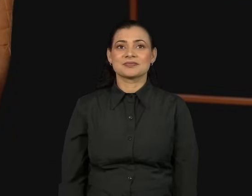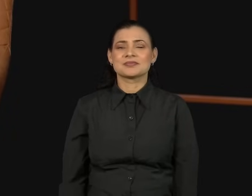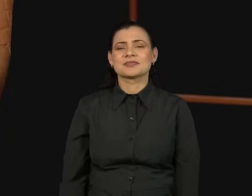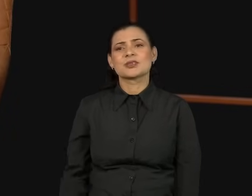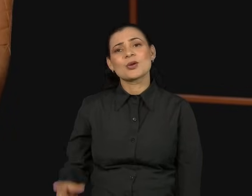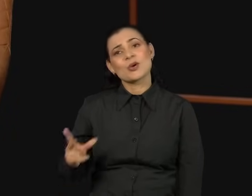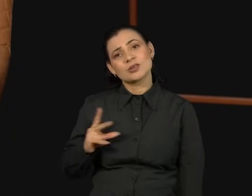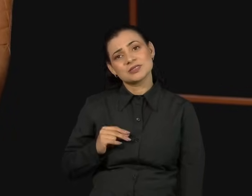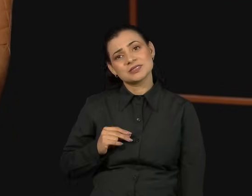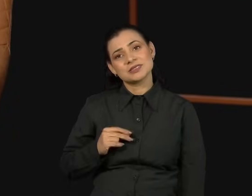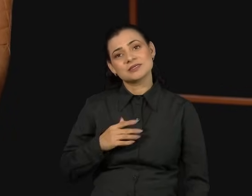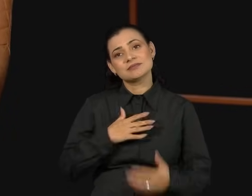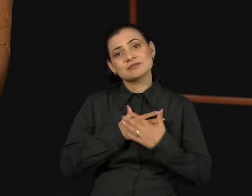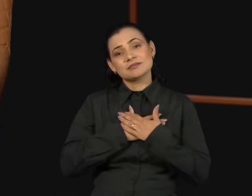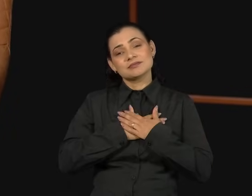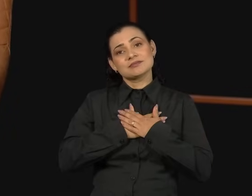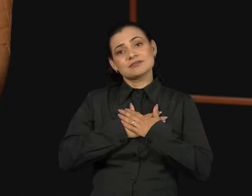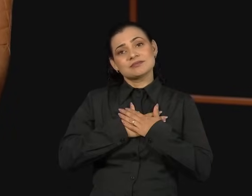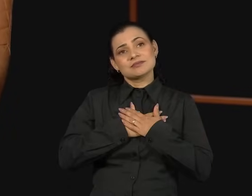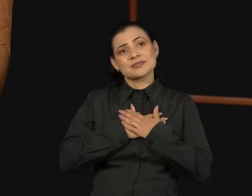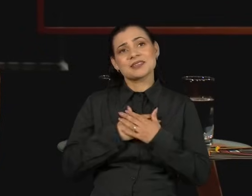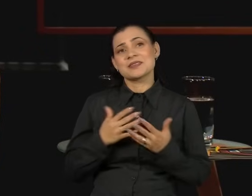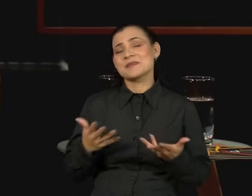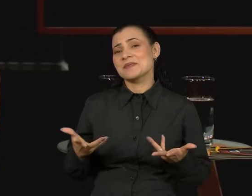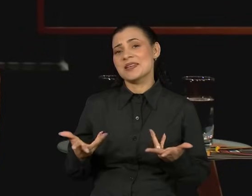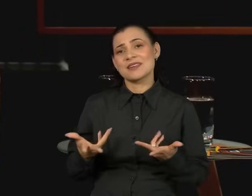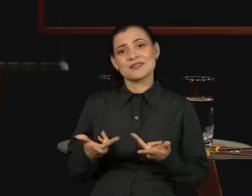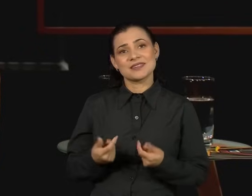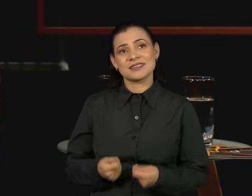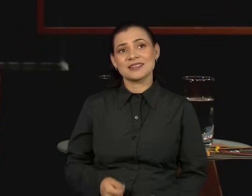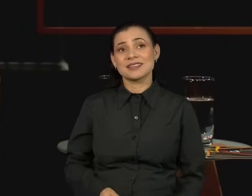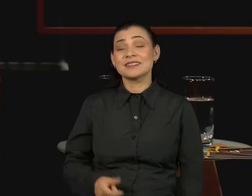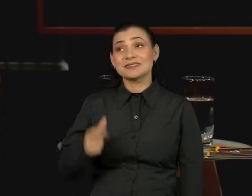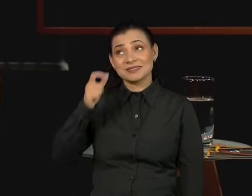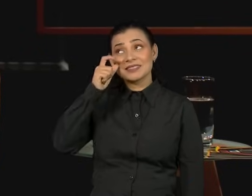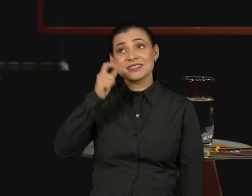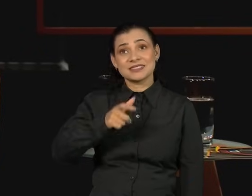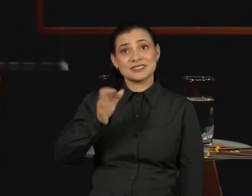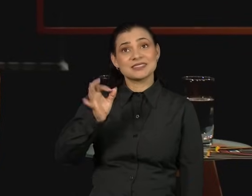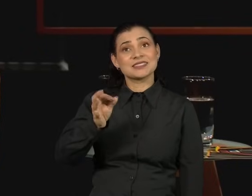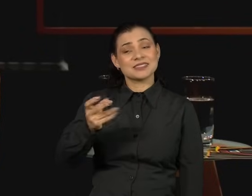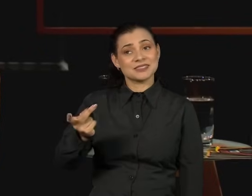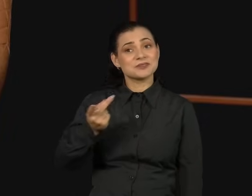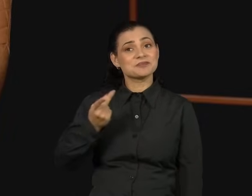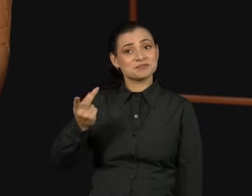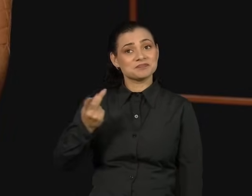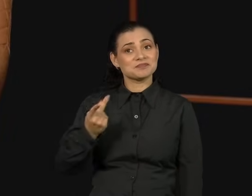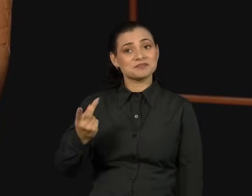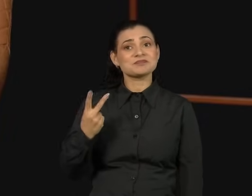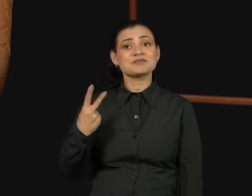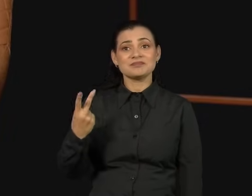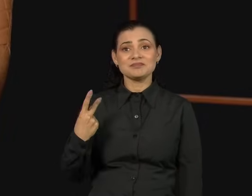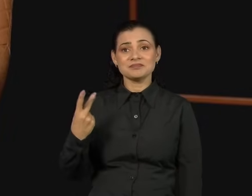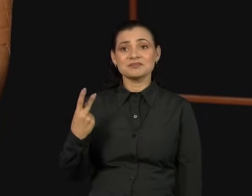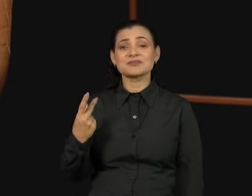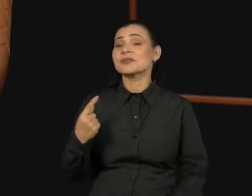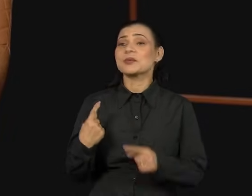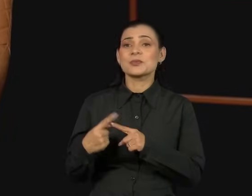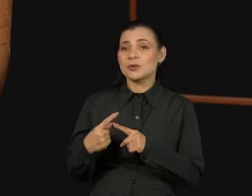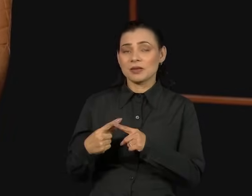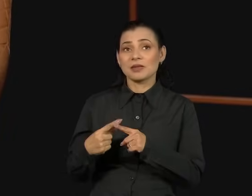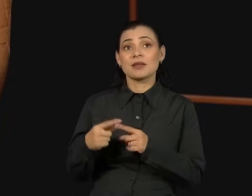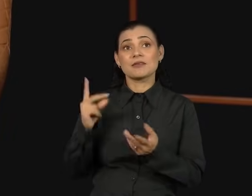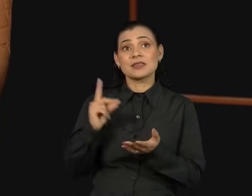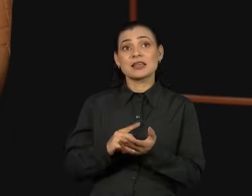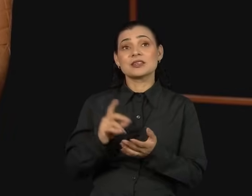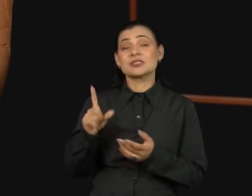Puxa, que maravilha. Curioso o que aconteceu conosco e que gerou um